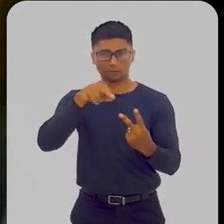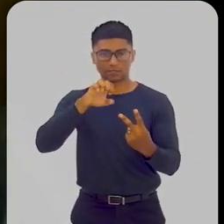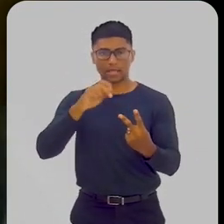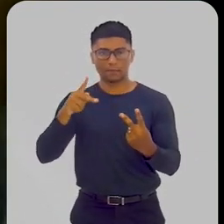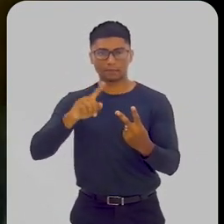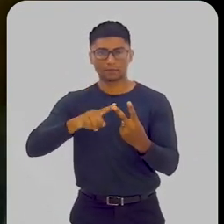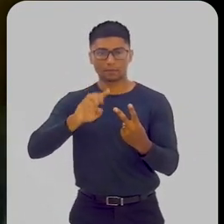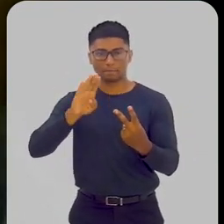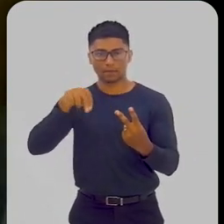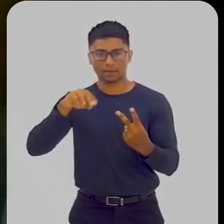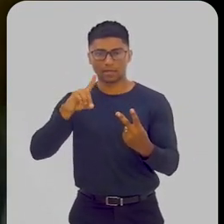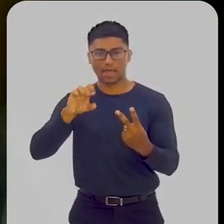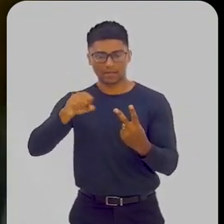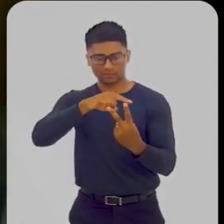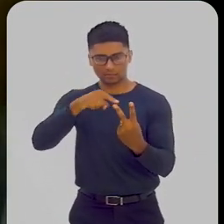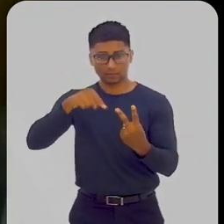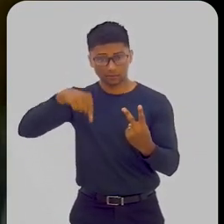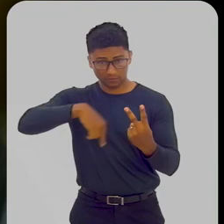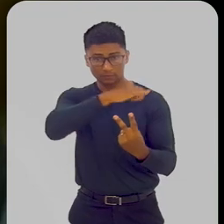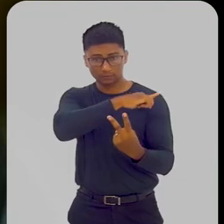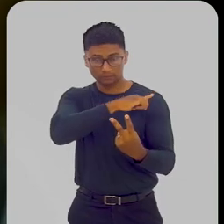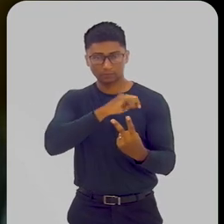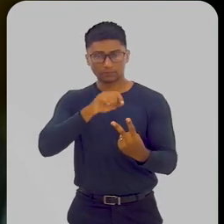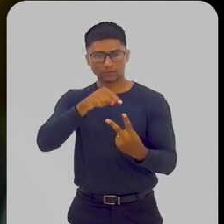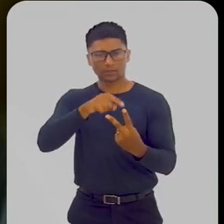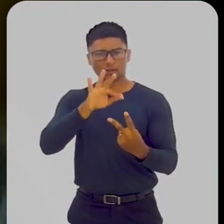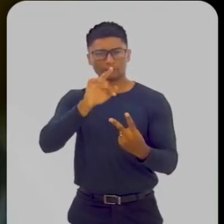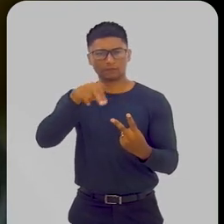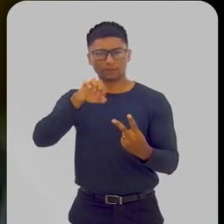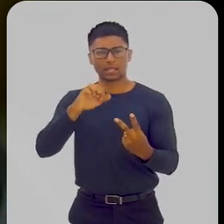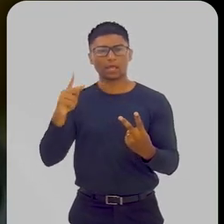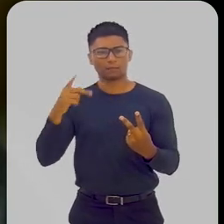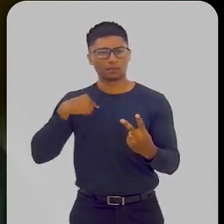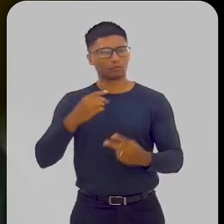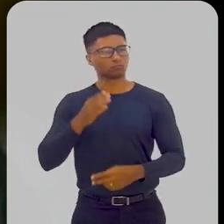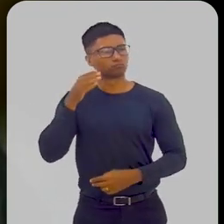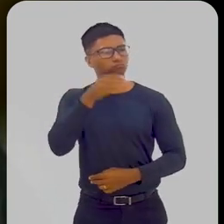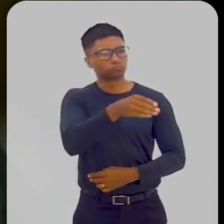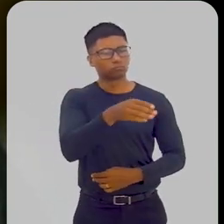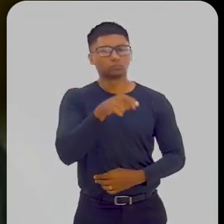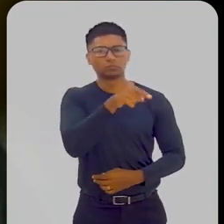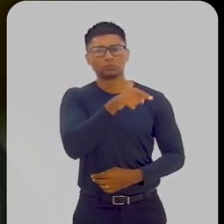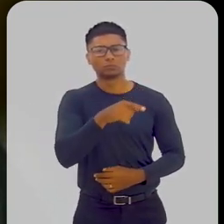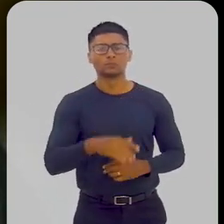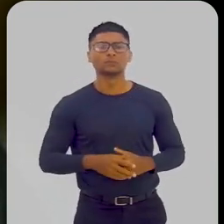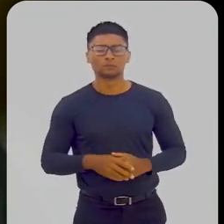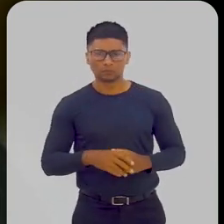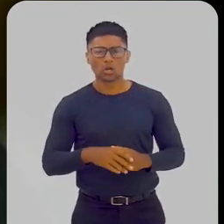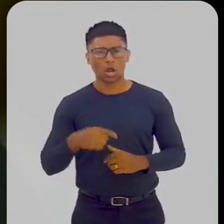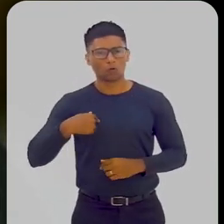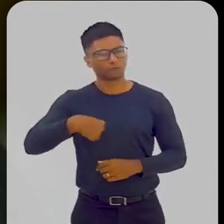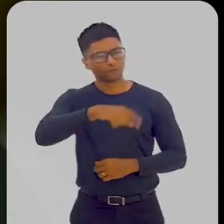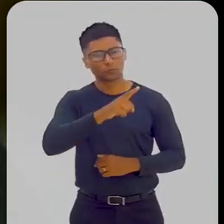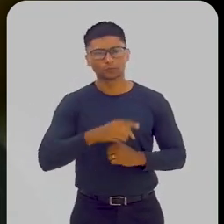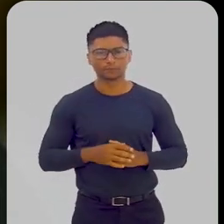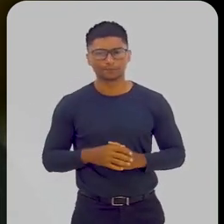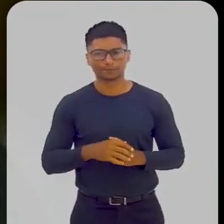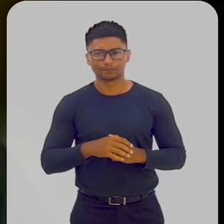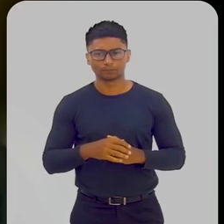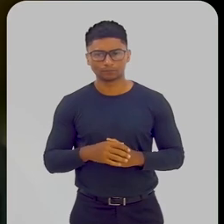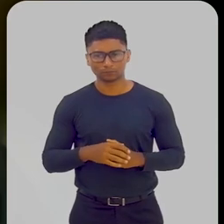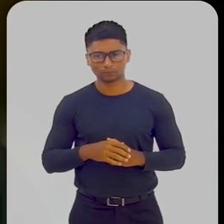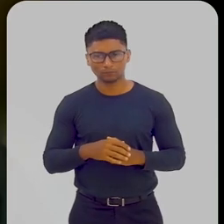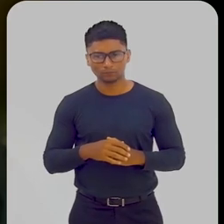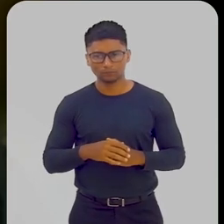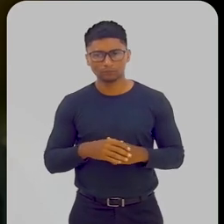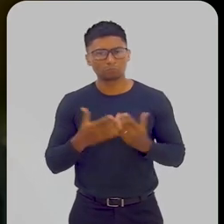estão no Rio, a FINEP e o BNDES. Eu tive na FINEP um tempo, na direção do setor de